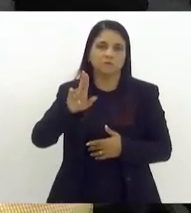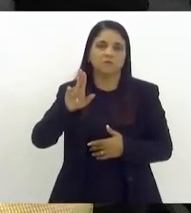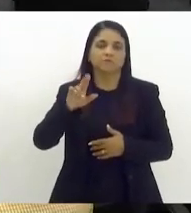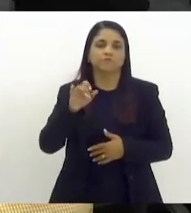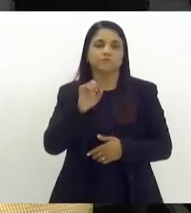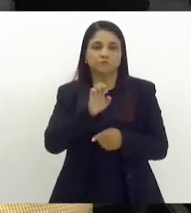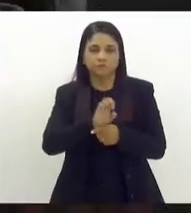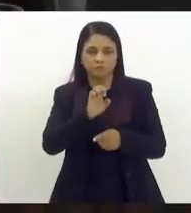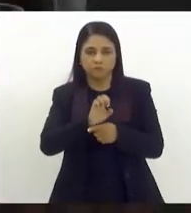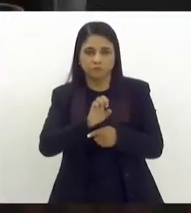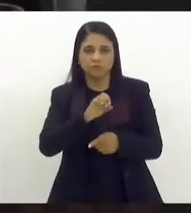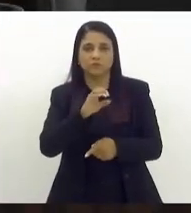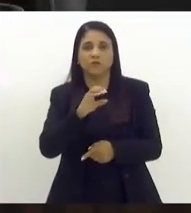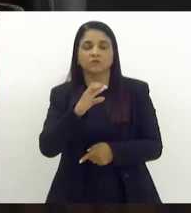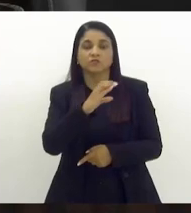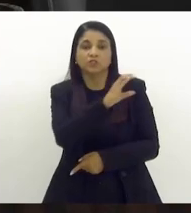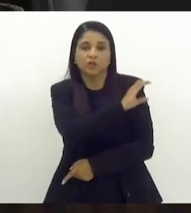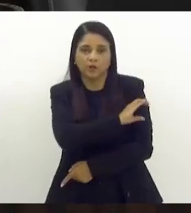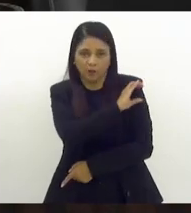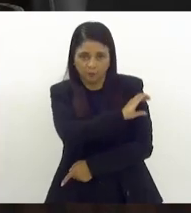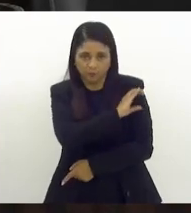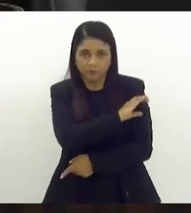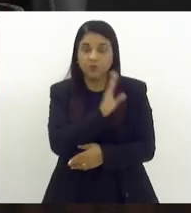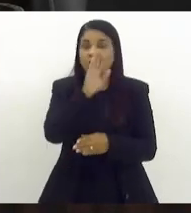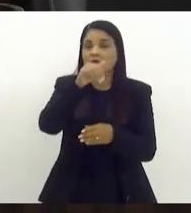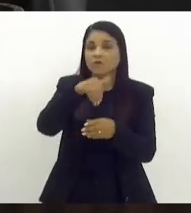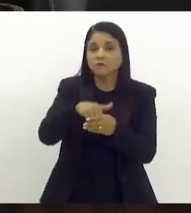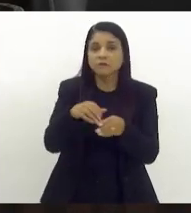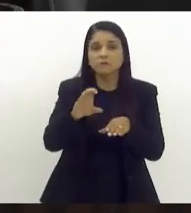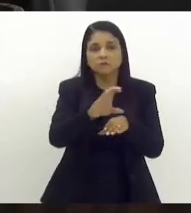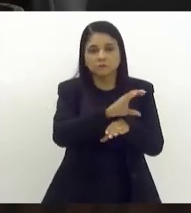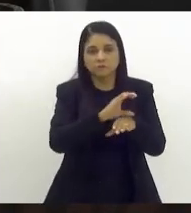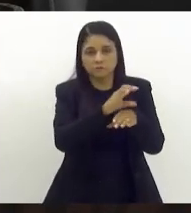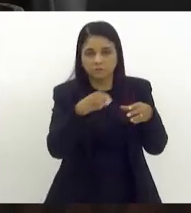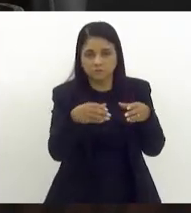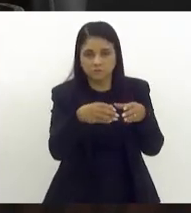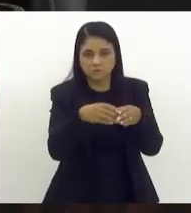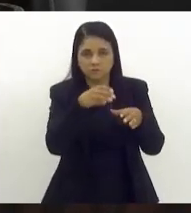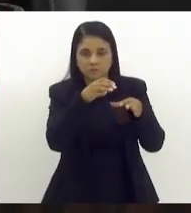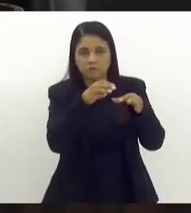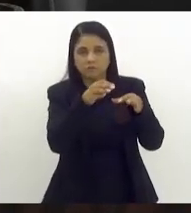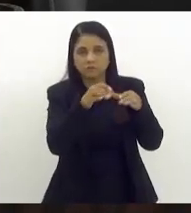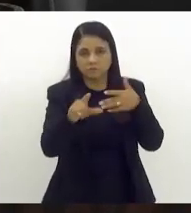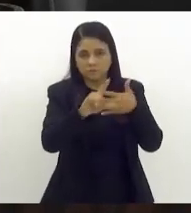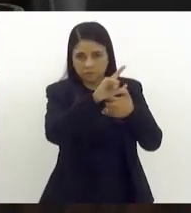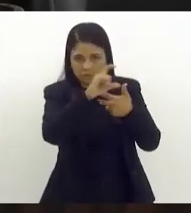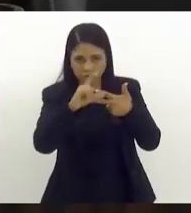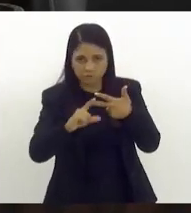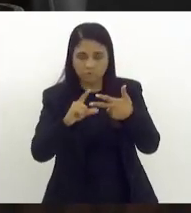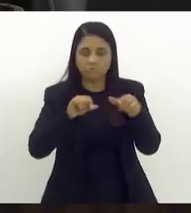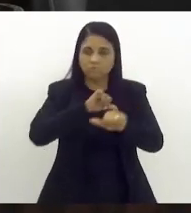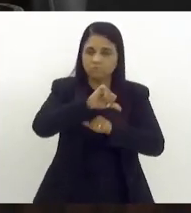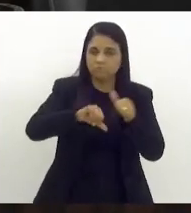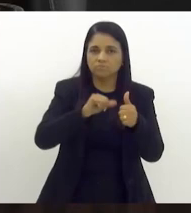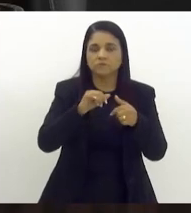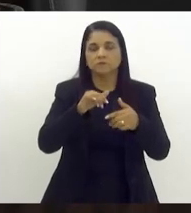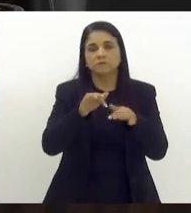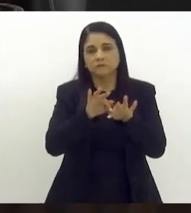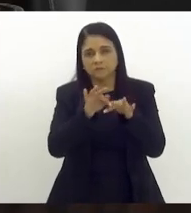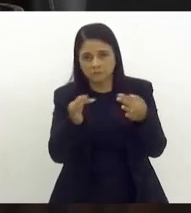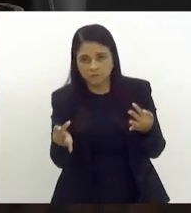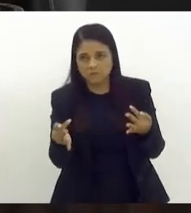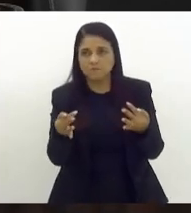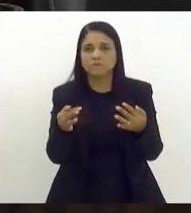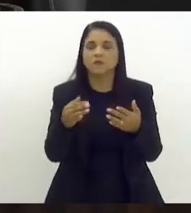Em votação, o parecer da Comissão de Indicação Legislativa pela Transformação e Indicação Simples. Os senhores que aprovam dessa